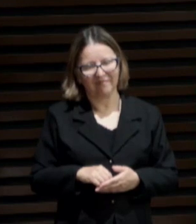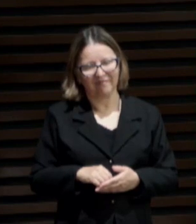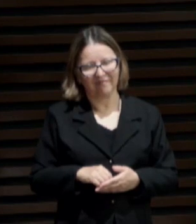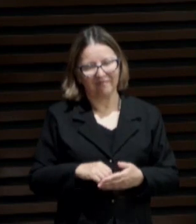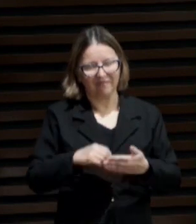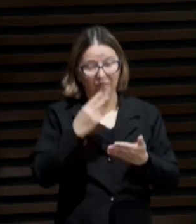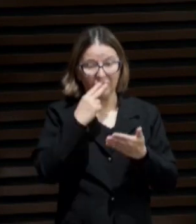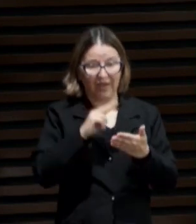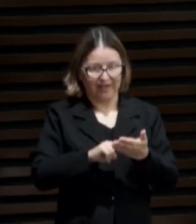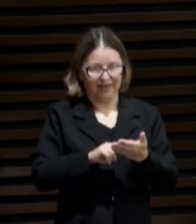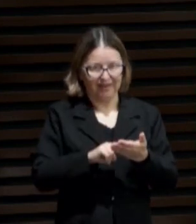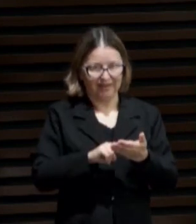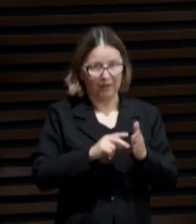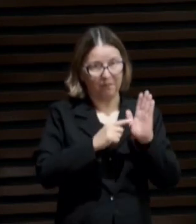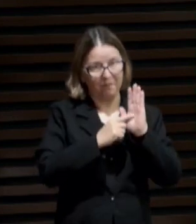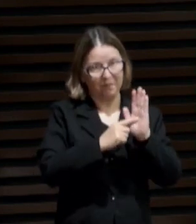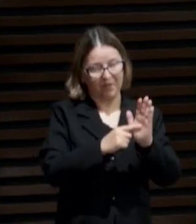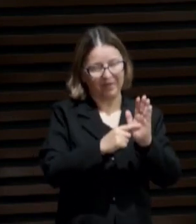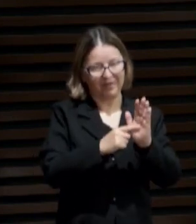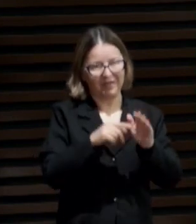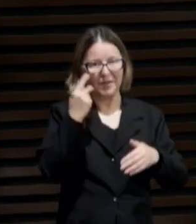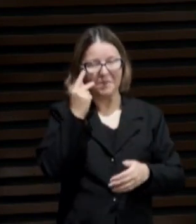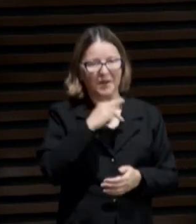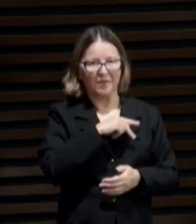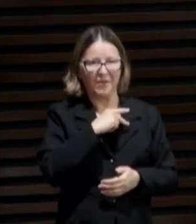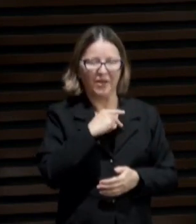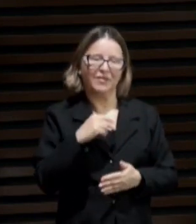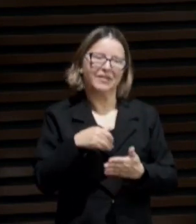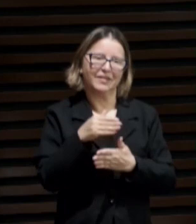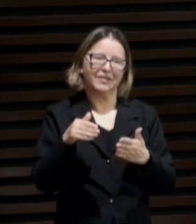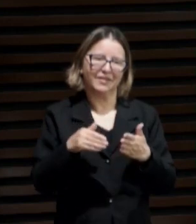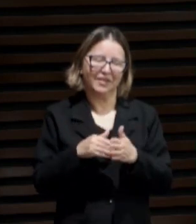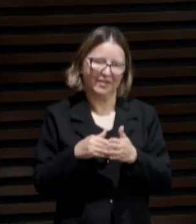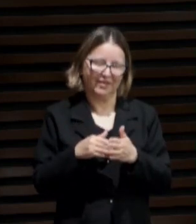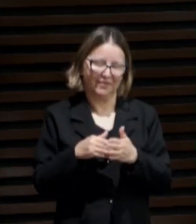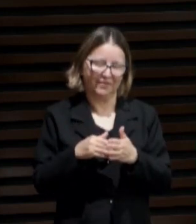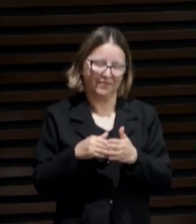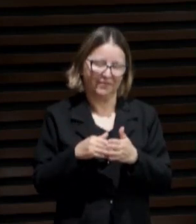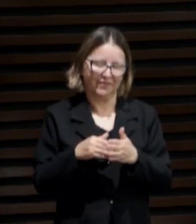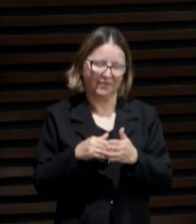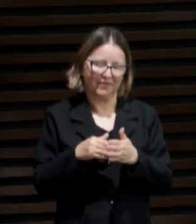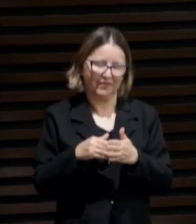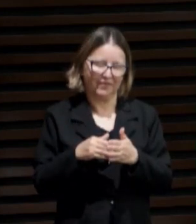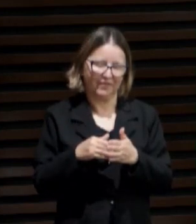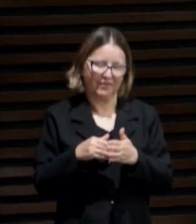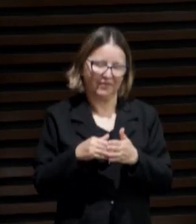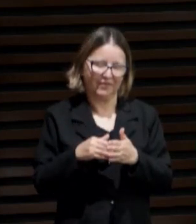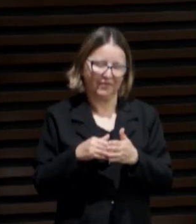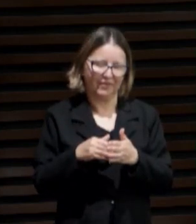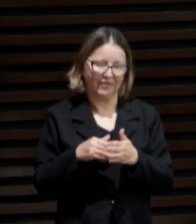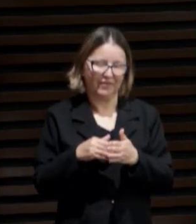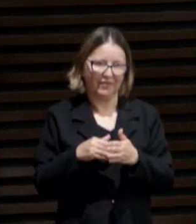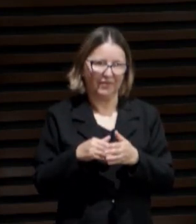epístola fica evidente que, para o apóstolo Paulo, toda esta questão ligada ao falar é de vital importância e